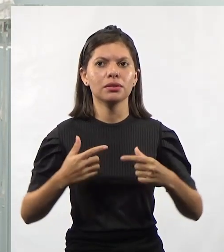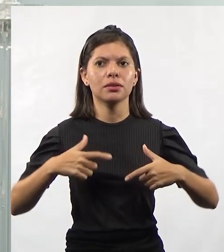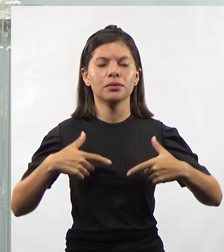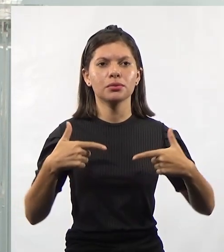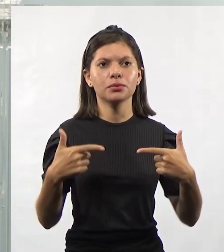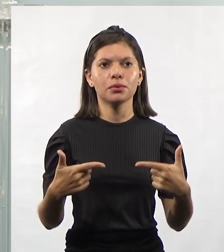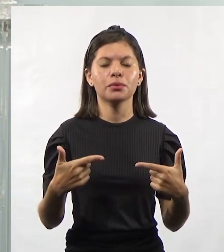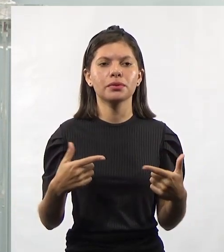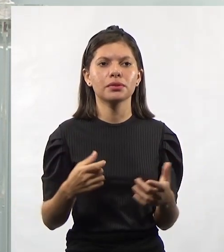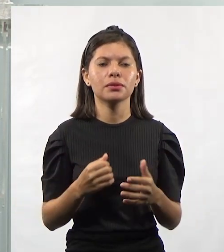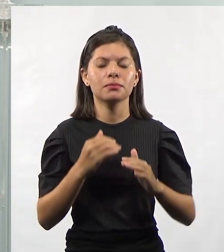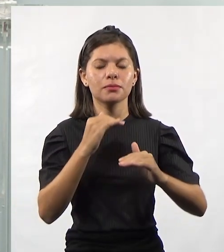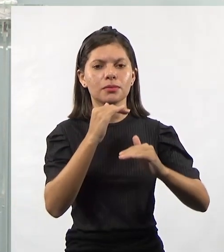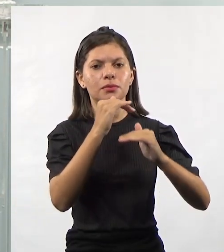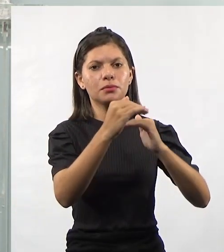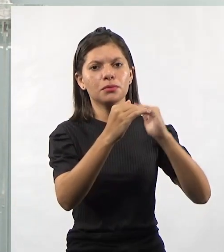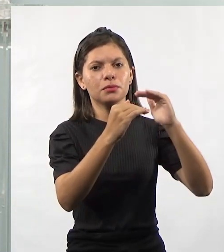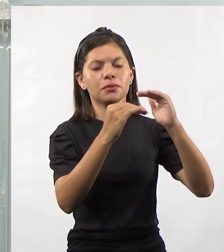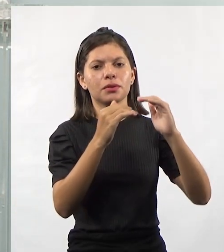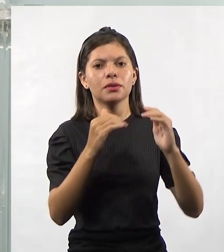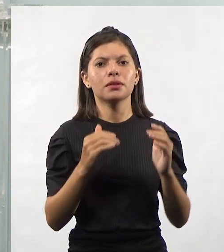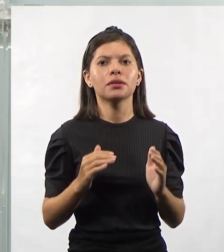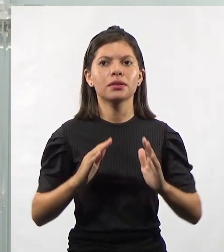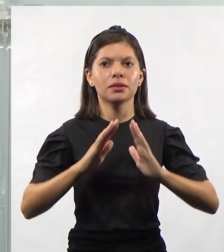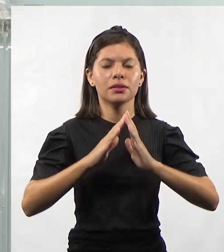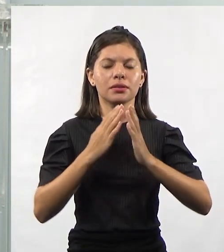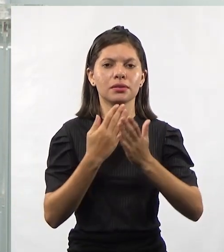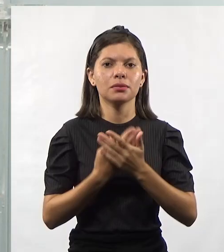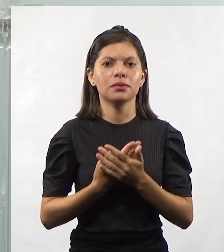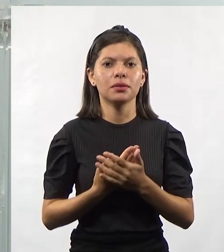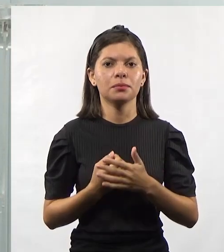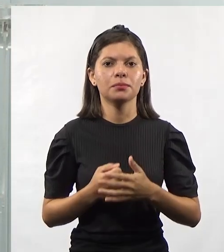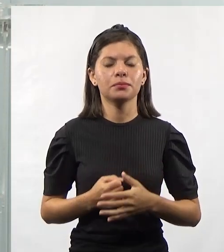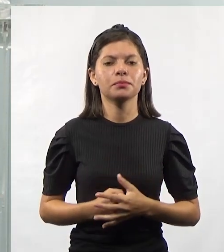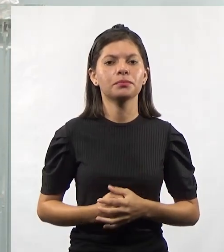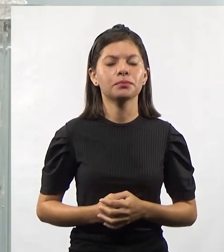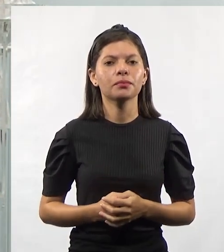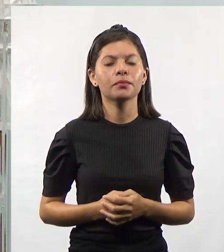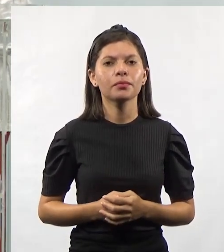são as ações pedagógicas que nós vamos desenvolver nessa escola.